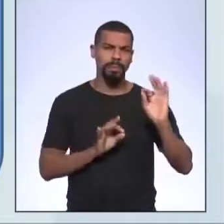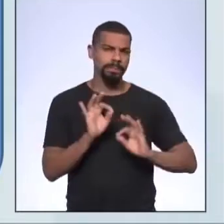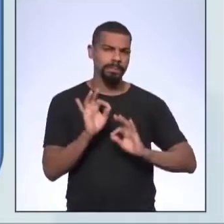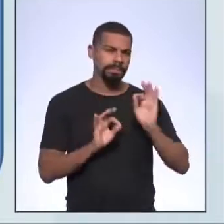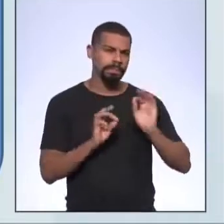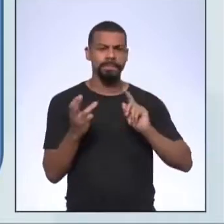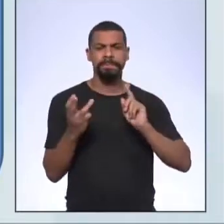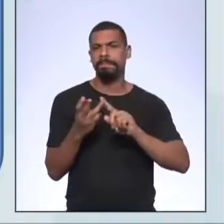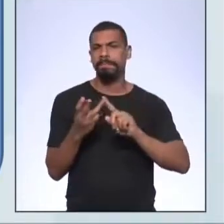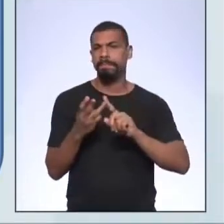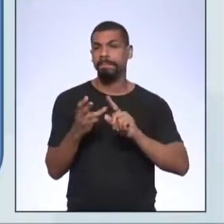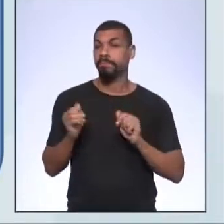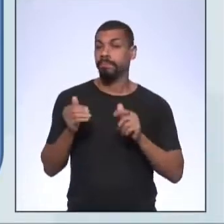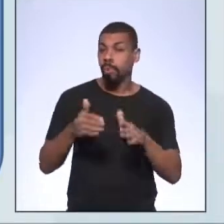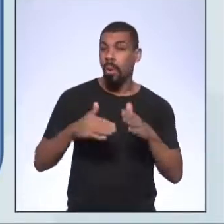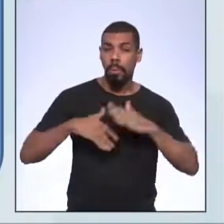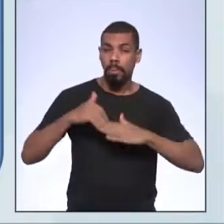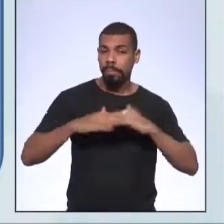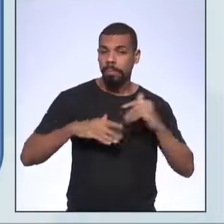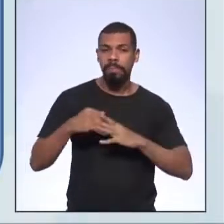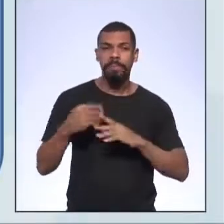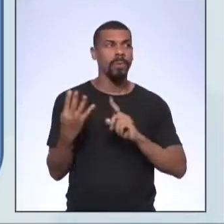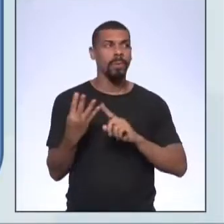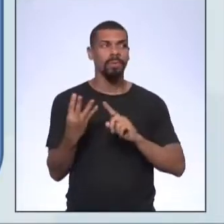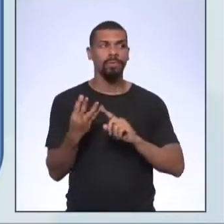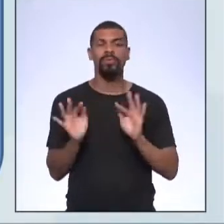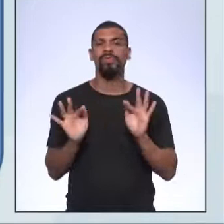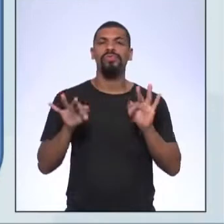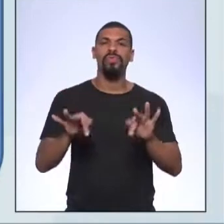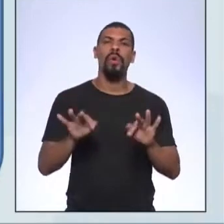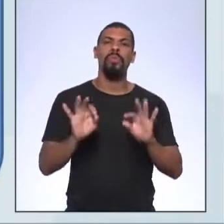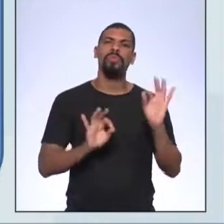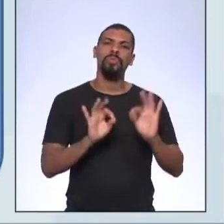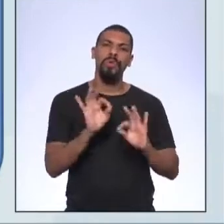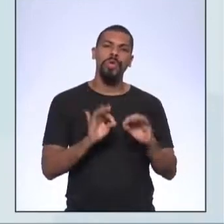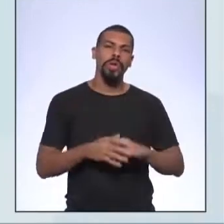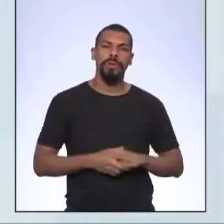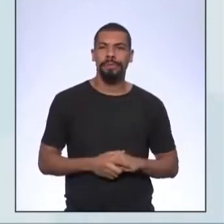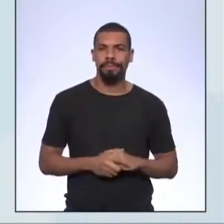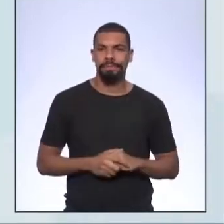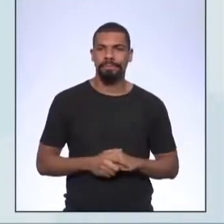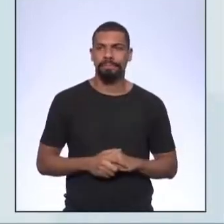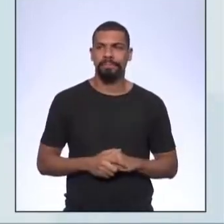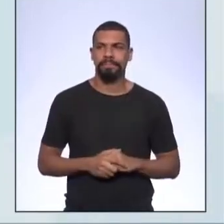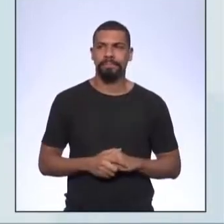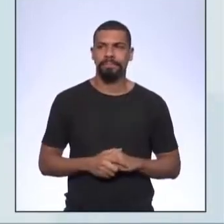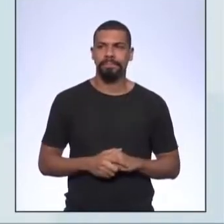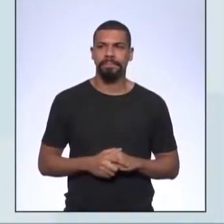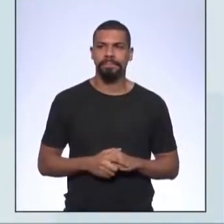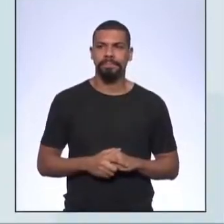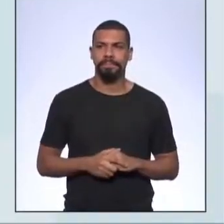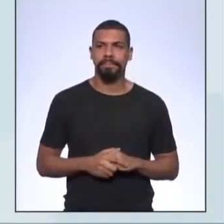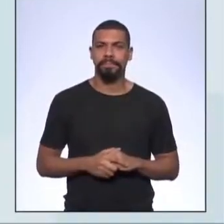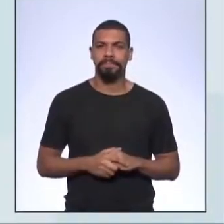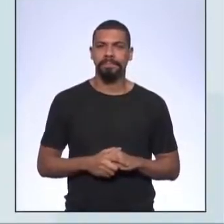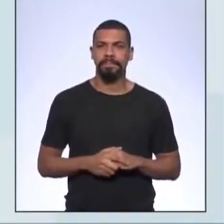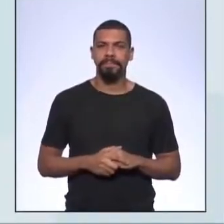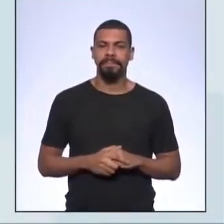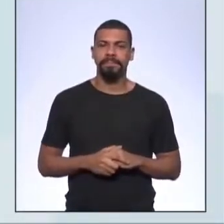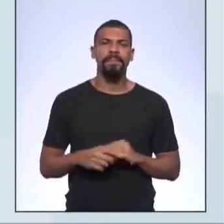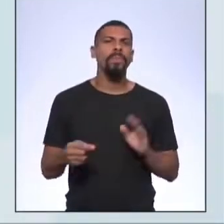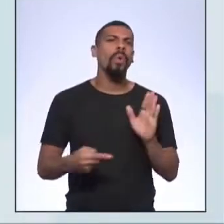planejamento execução e por fim a conclusão desse projeto certo então vamos lá